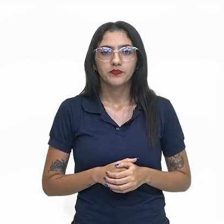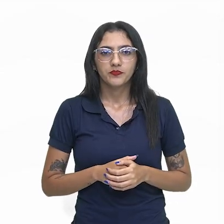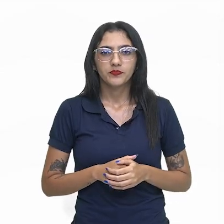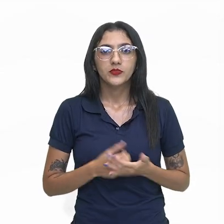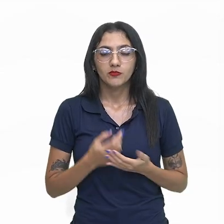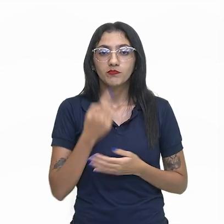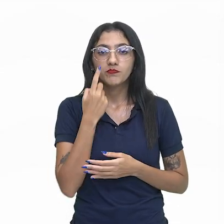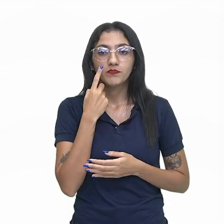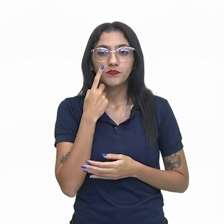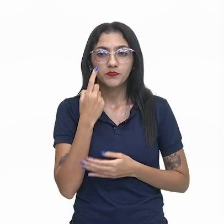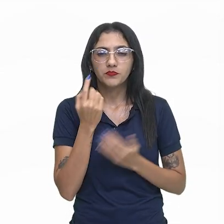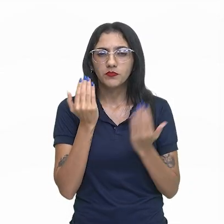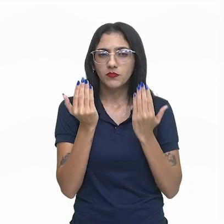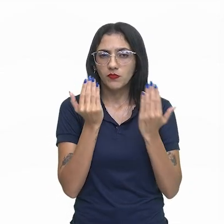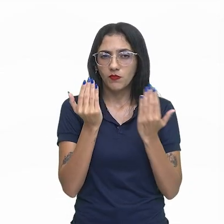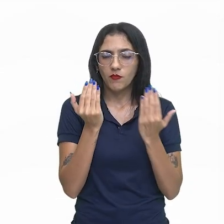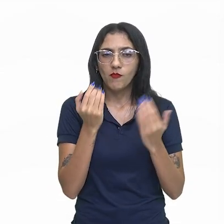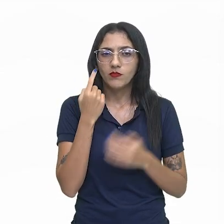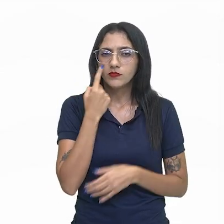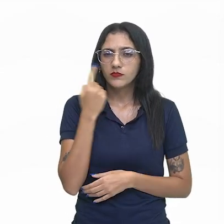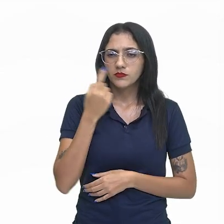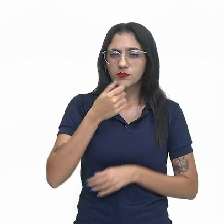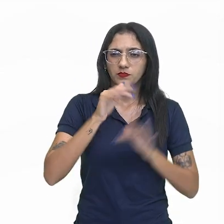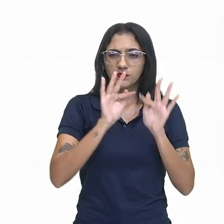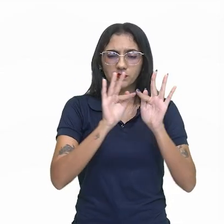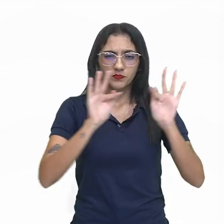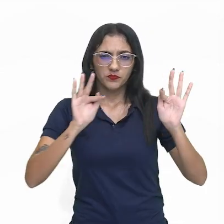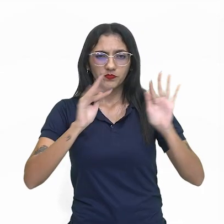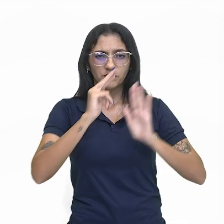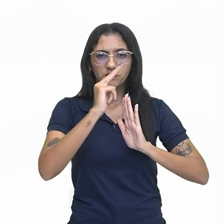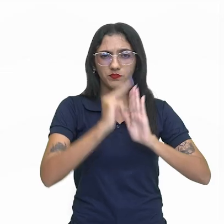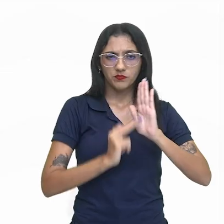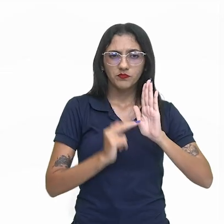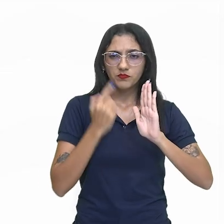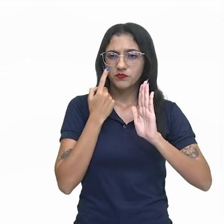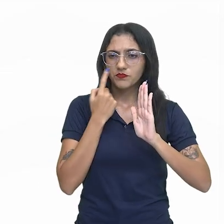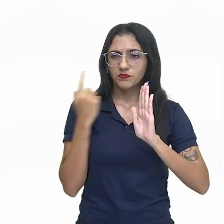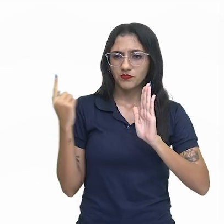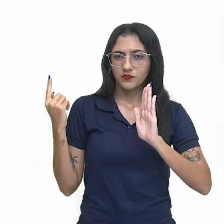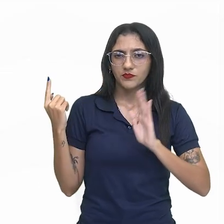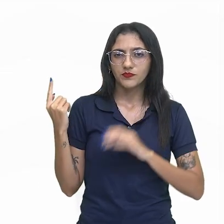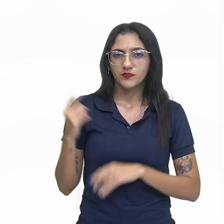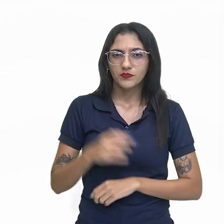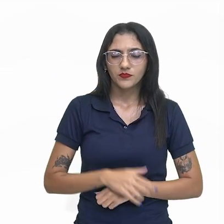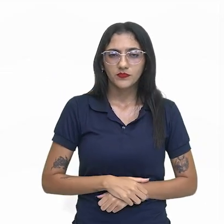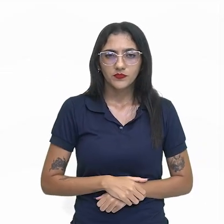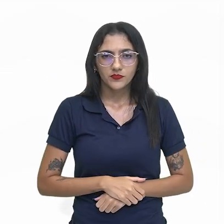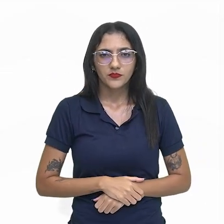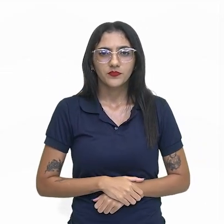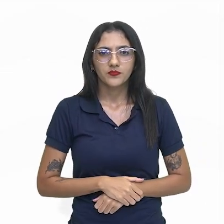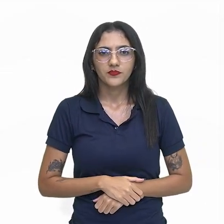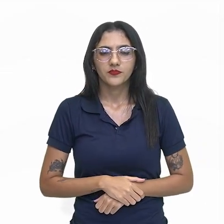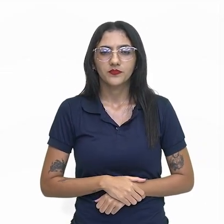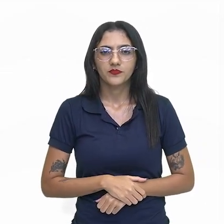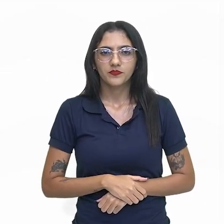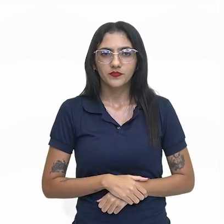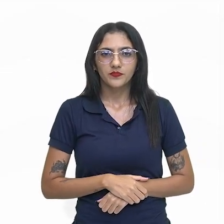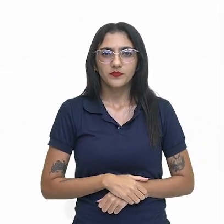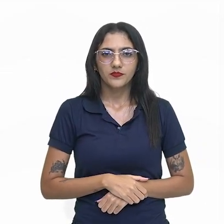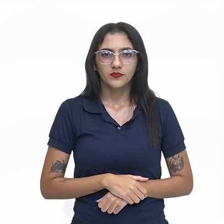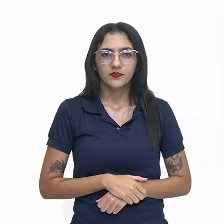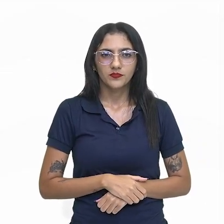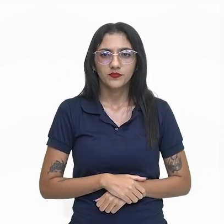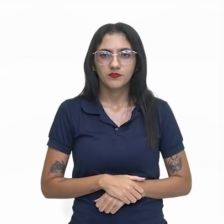oração anterior. Para lá dos montes afastados havia outro mundo, um mundo temeroso.